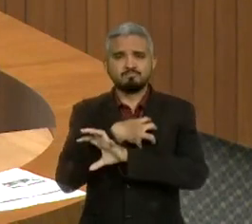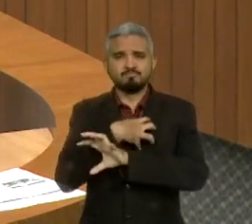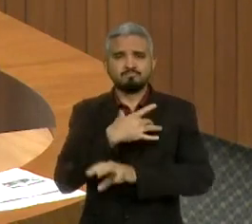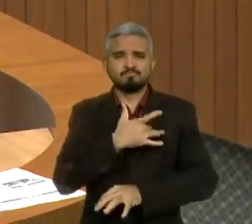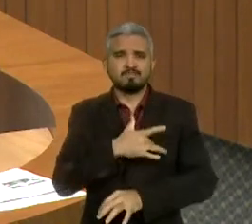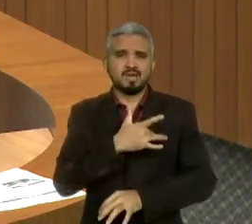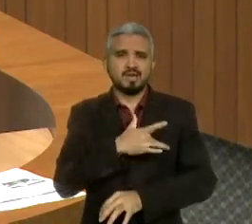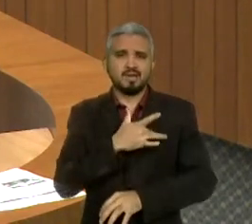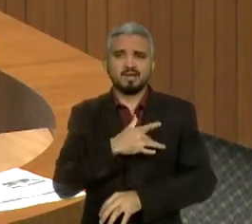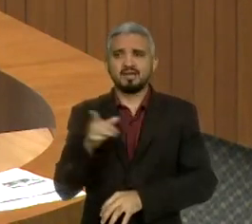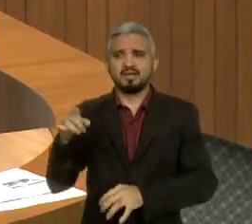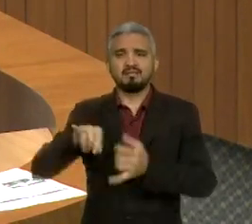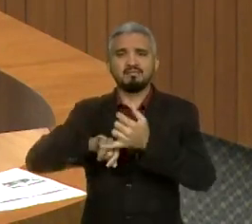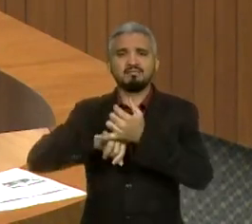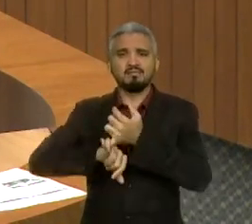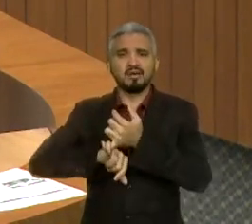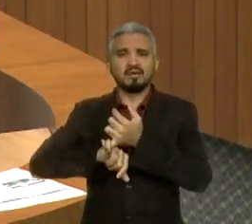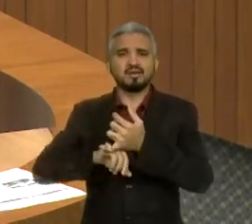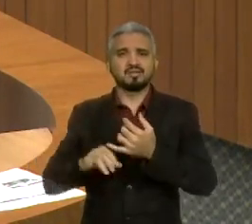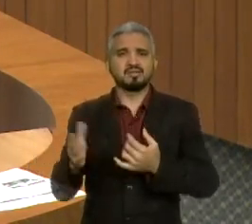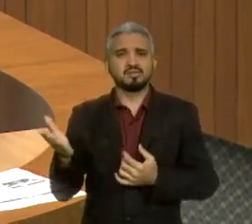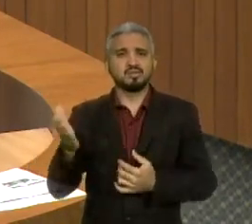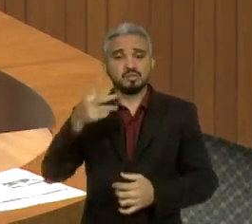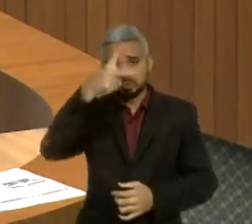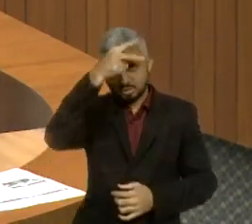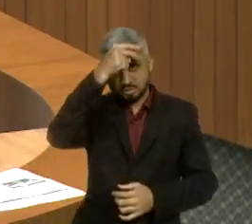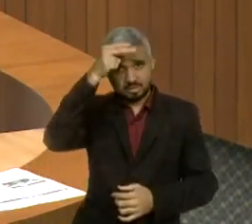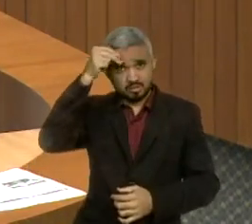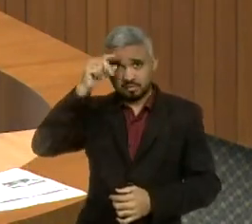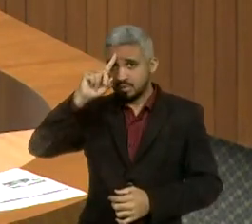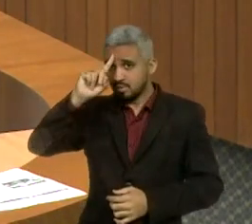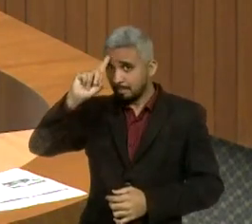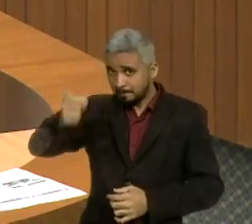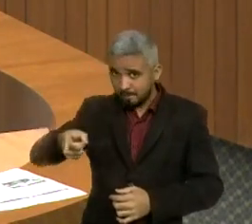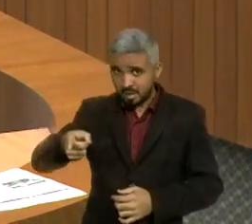ordens. O prefeito, obviamente, deu essa ordem para ele e agora ele não pode se manifestar.